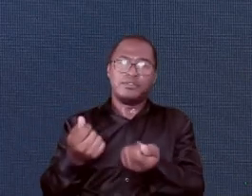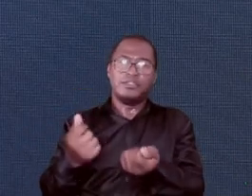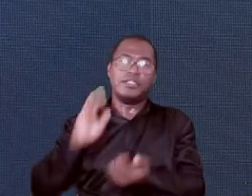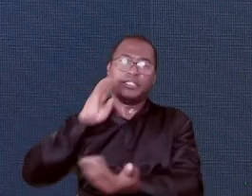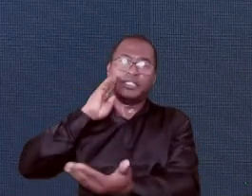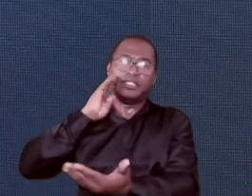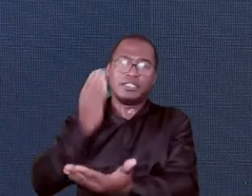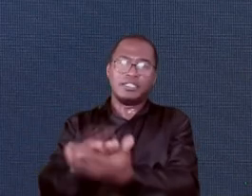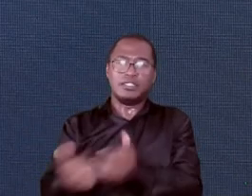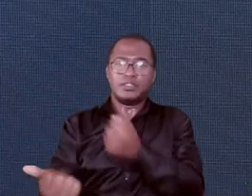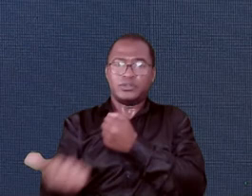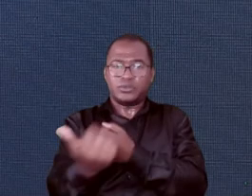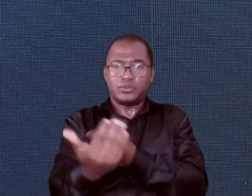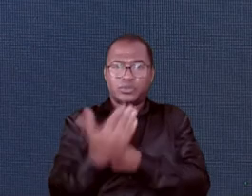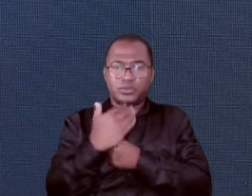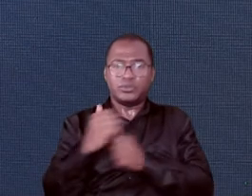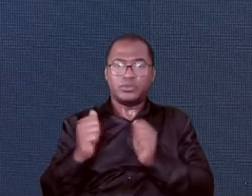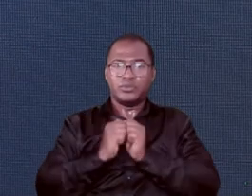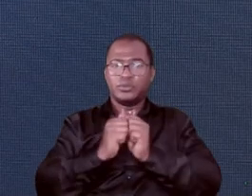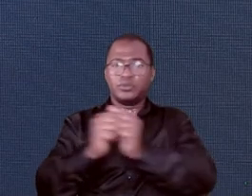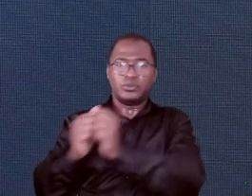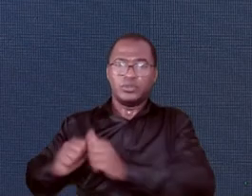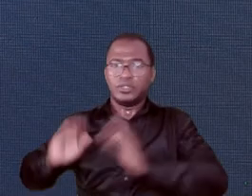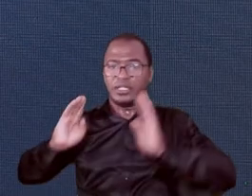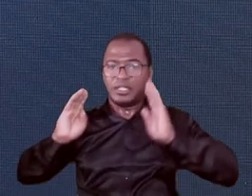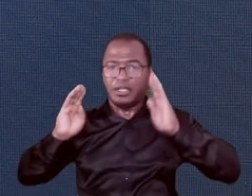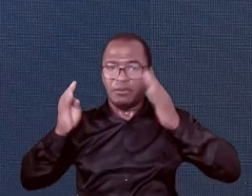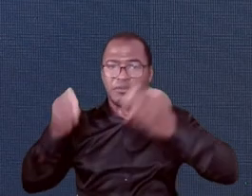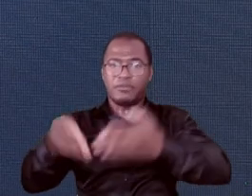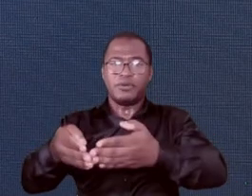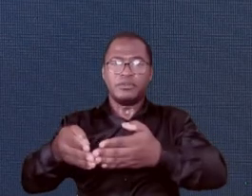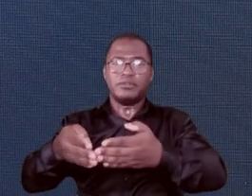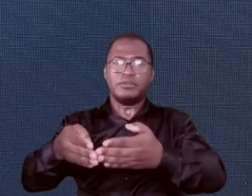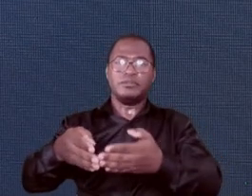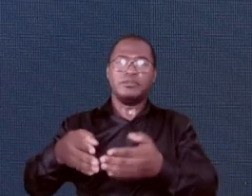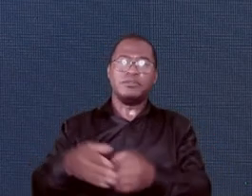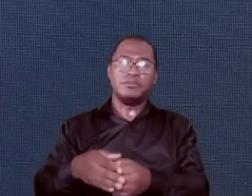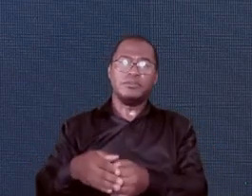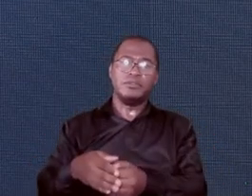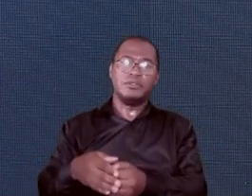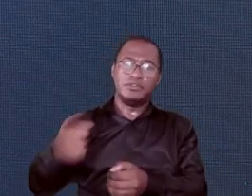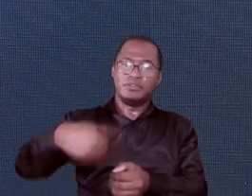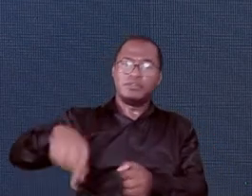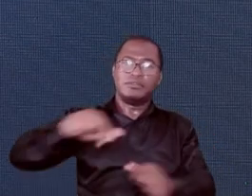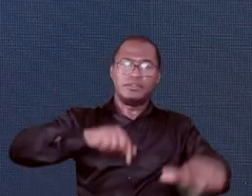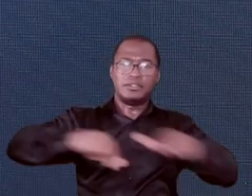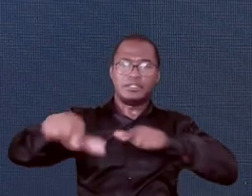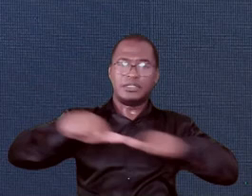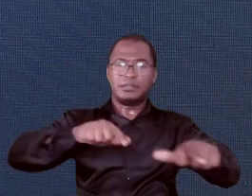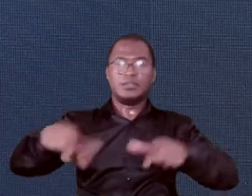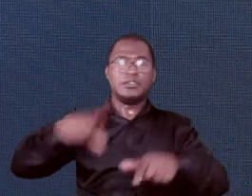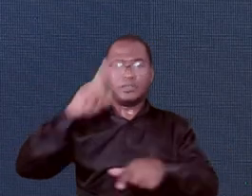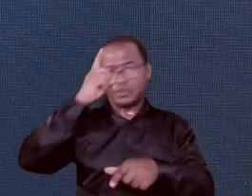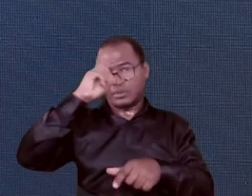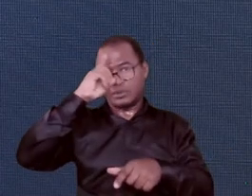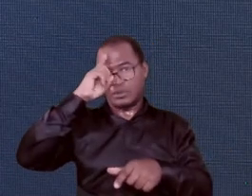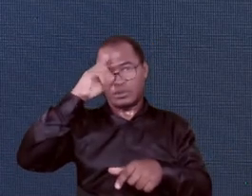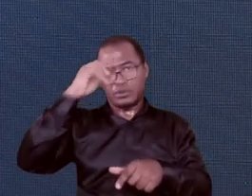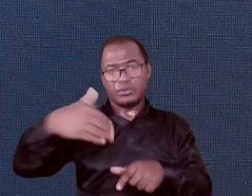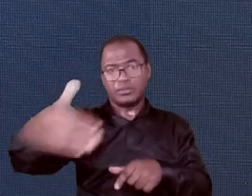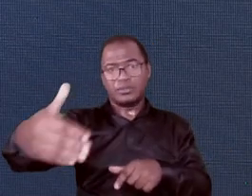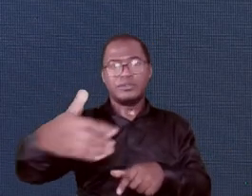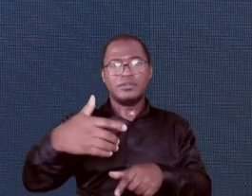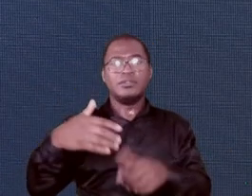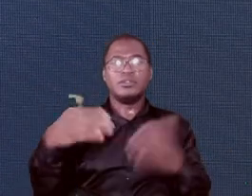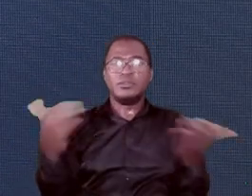conosco é esse exatamente o foco que que a gente vem dando aí quase que diariamente no BTG e